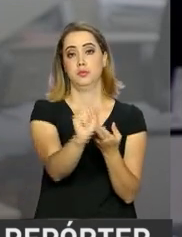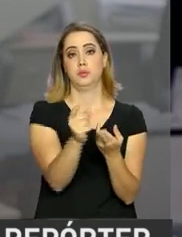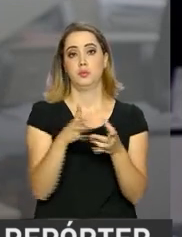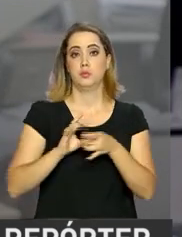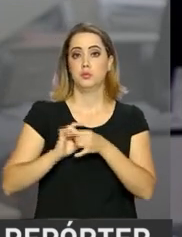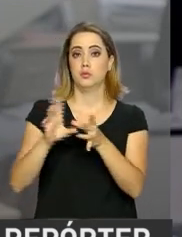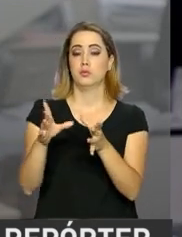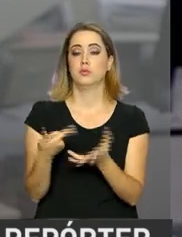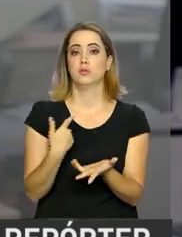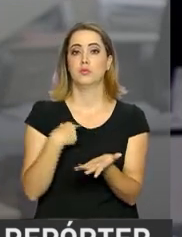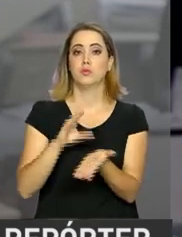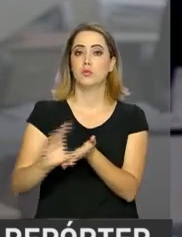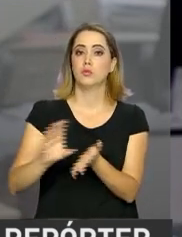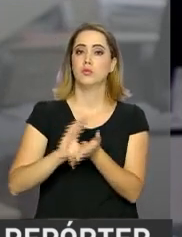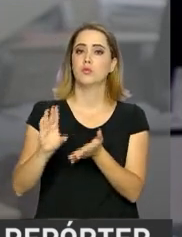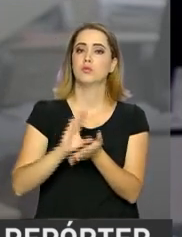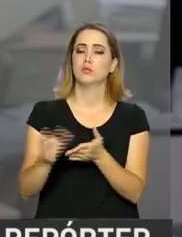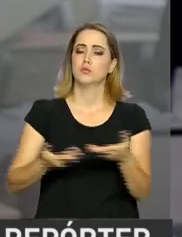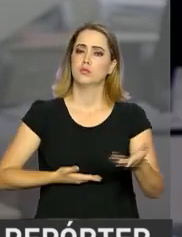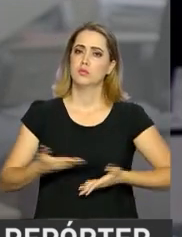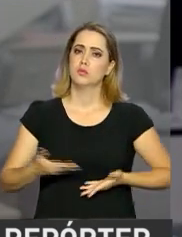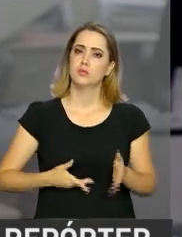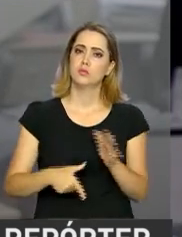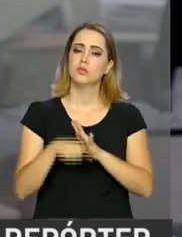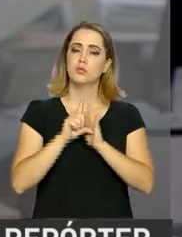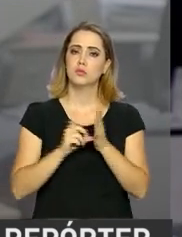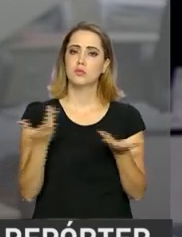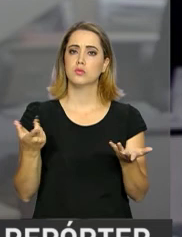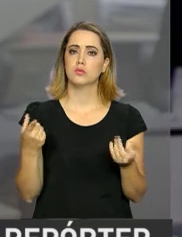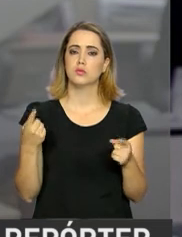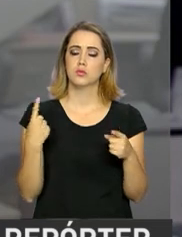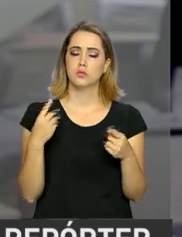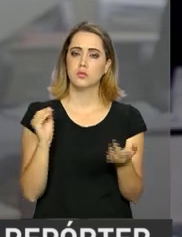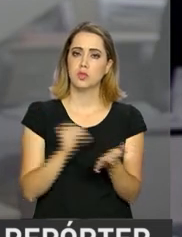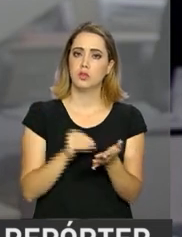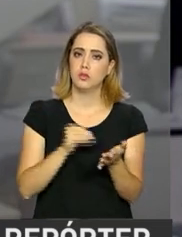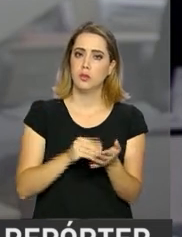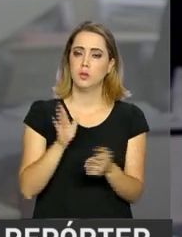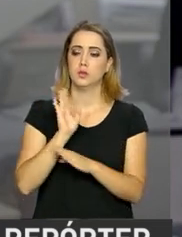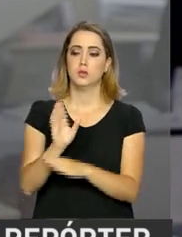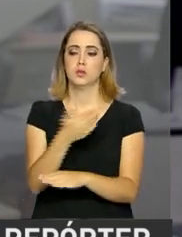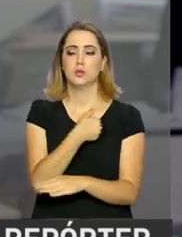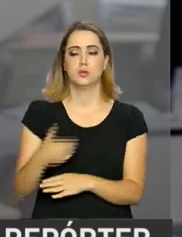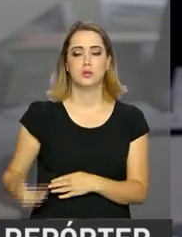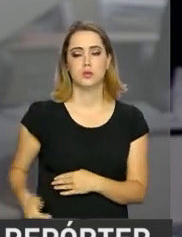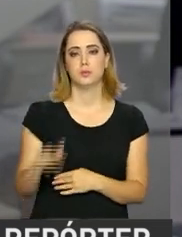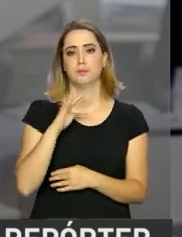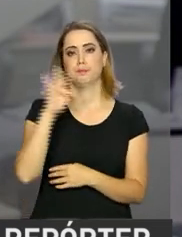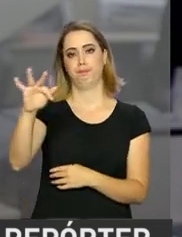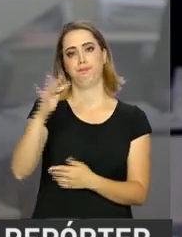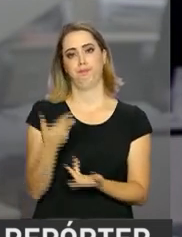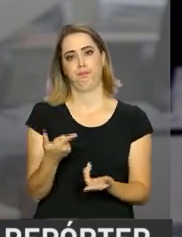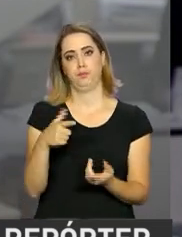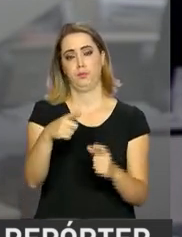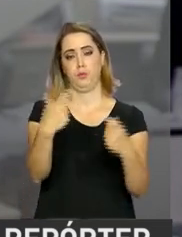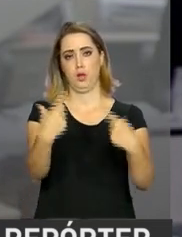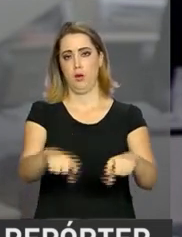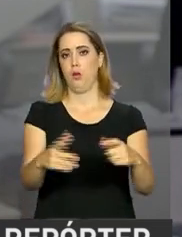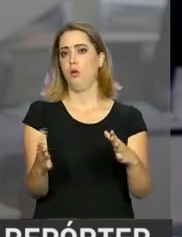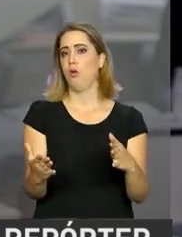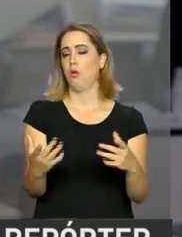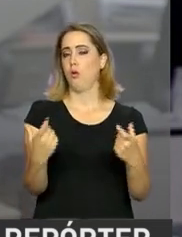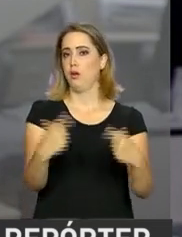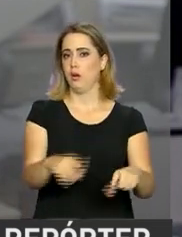de recursos para serviços que estavam em funcionamento sem a contrapartida federal essa reunião será no palácio dos bandeirantes sede do governo